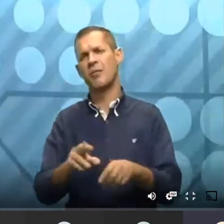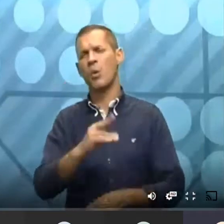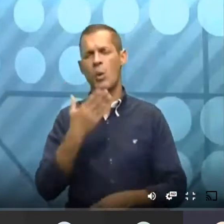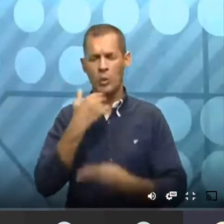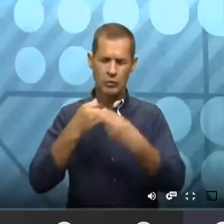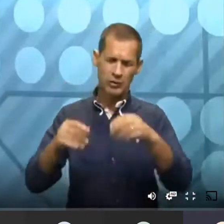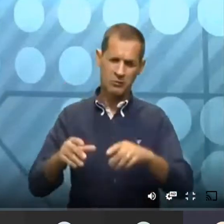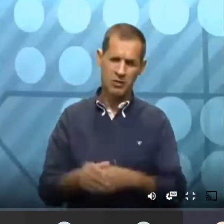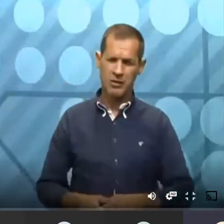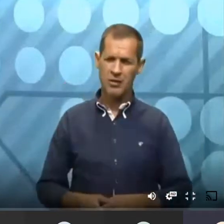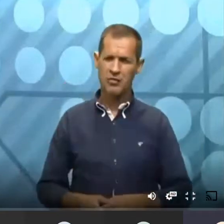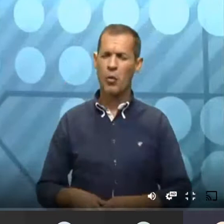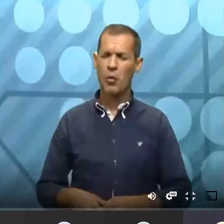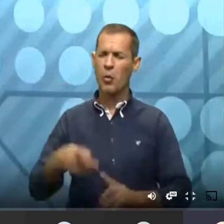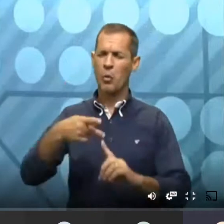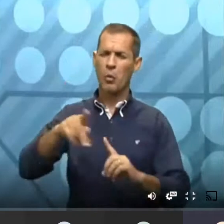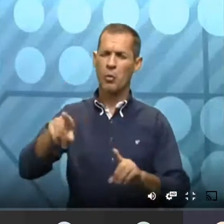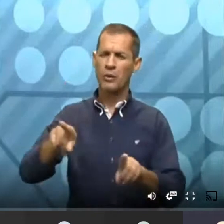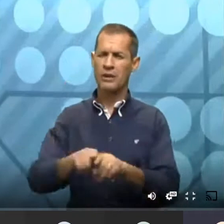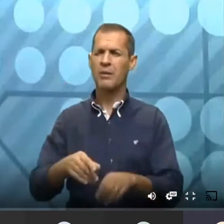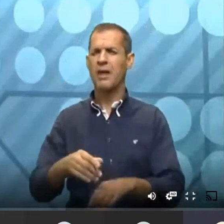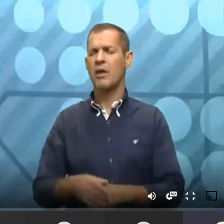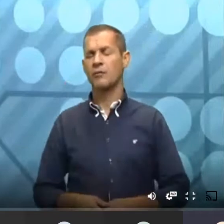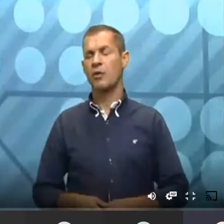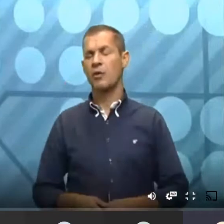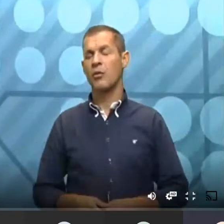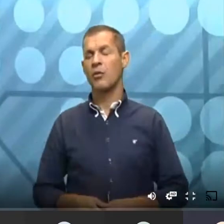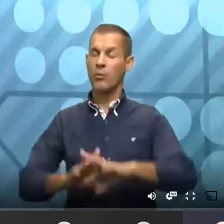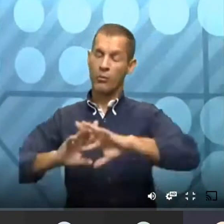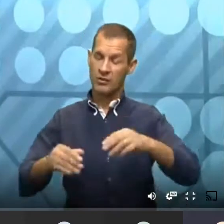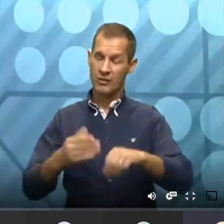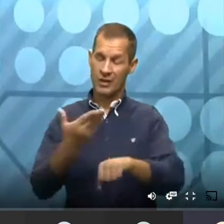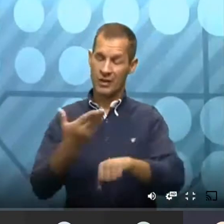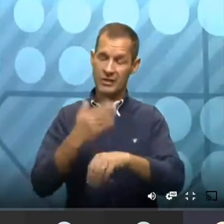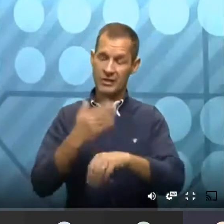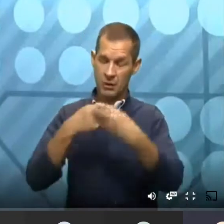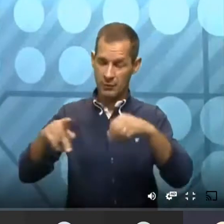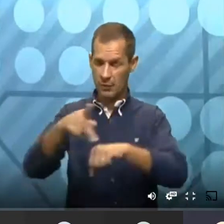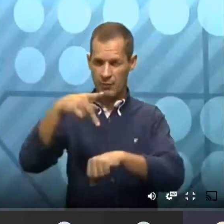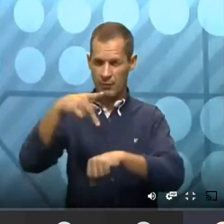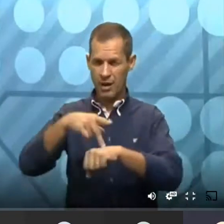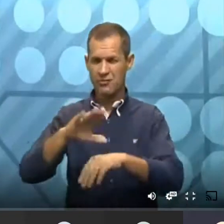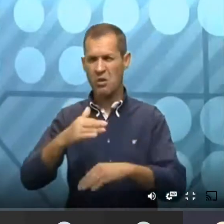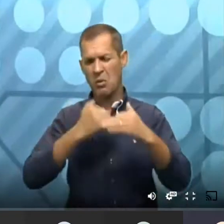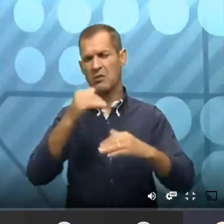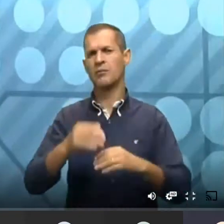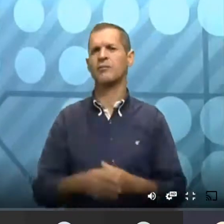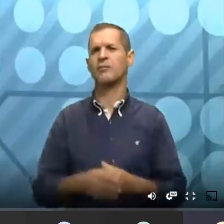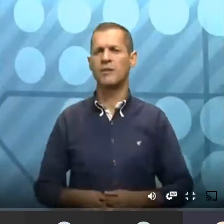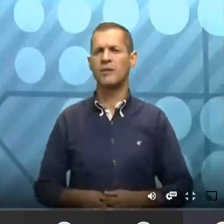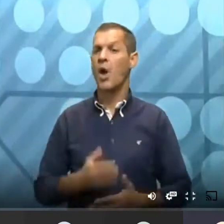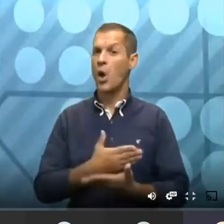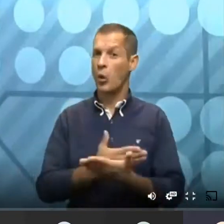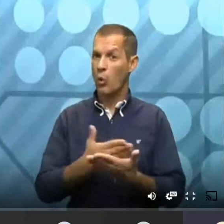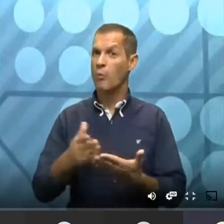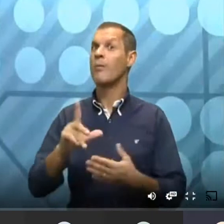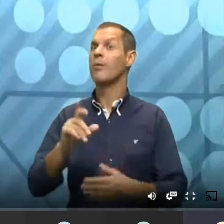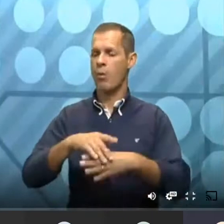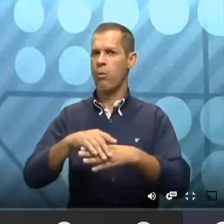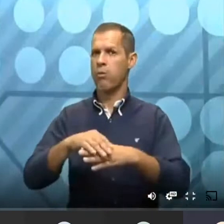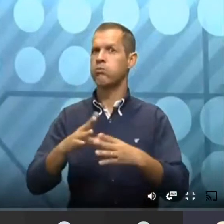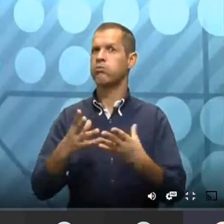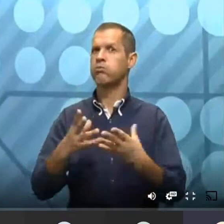a ingestão de alimentos hipercalóricos, com a mudança de hábito alimentar aqui em países principalmente subdesenvolvidos, ela começou a